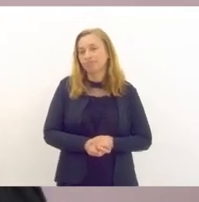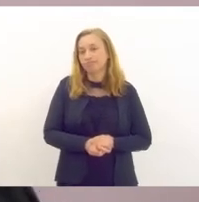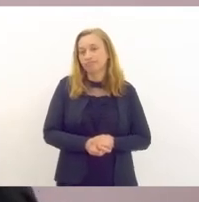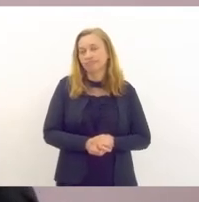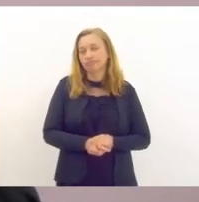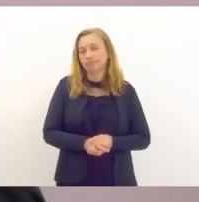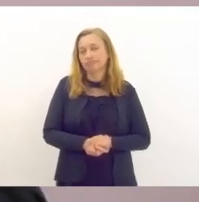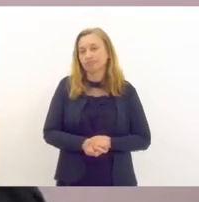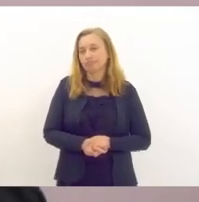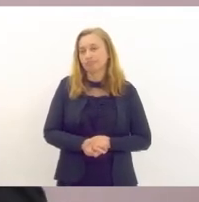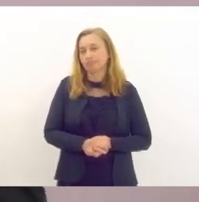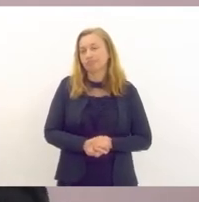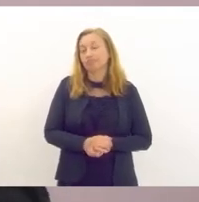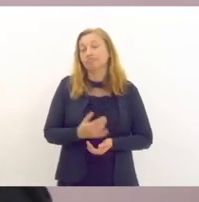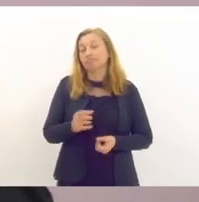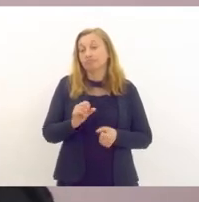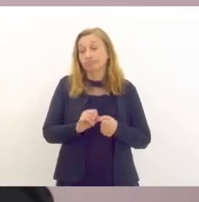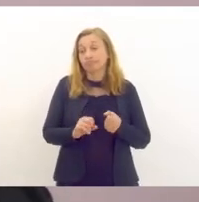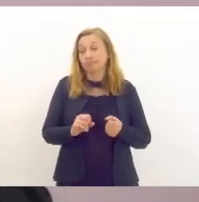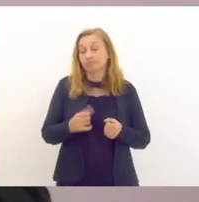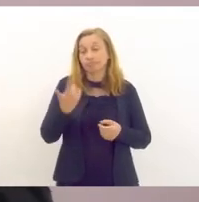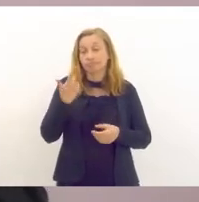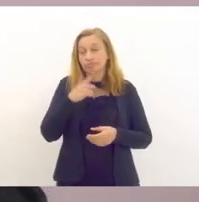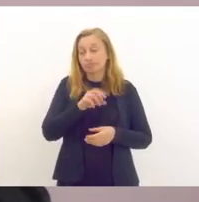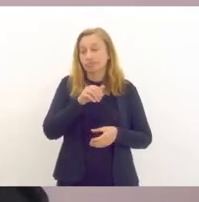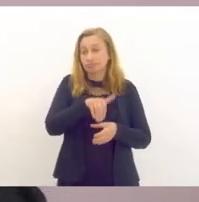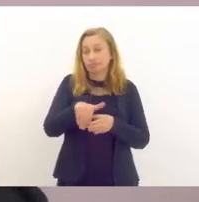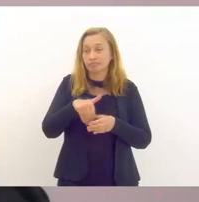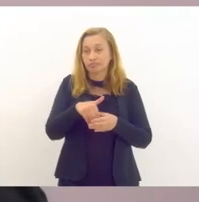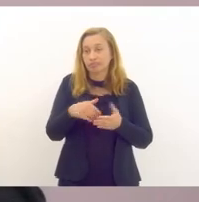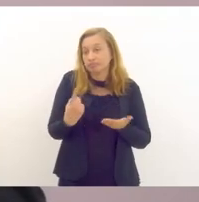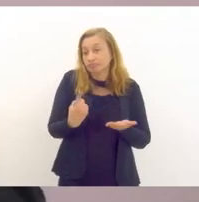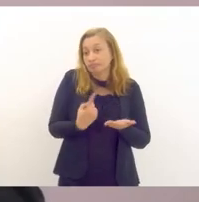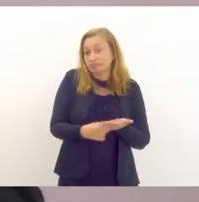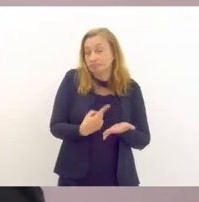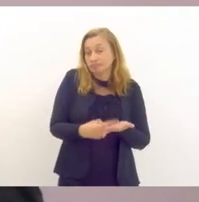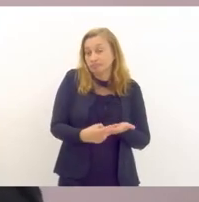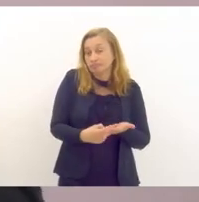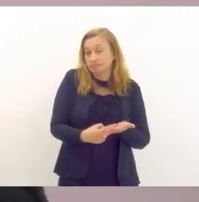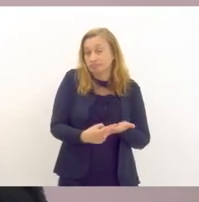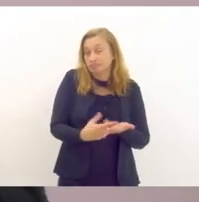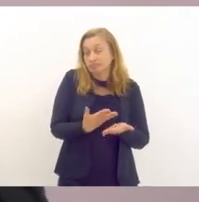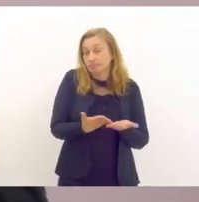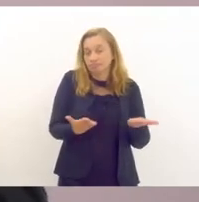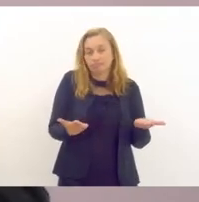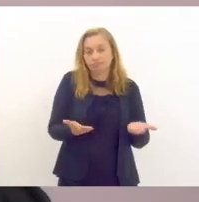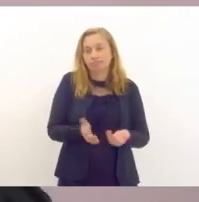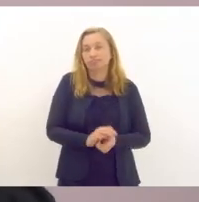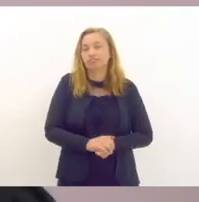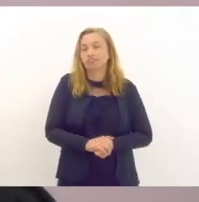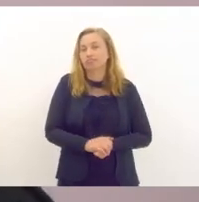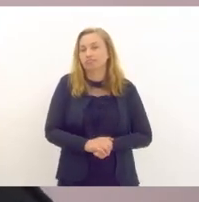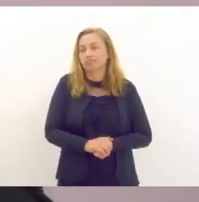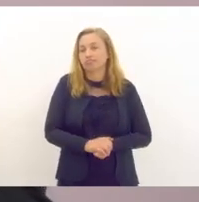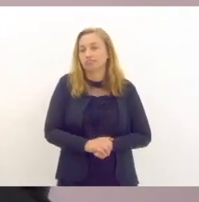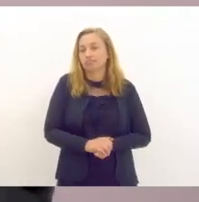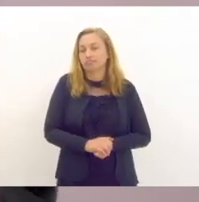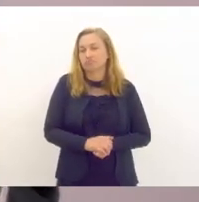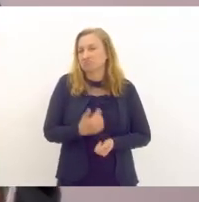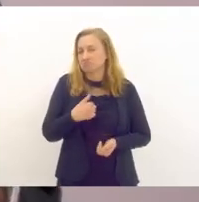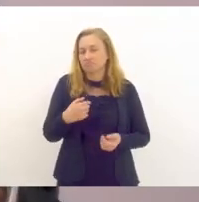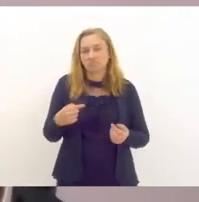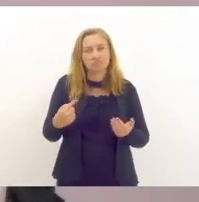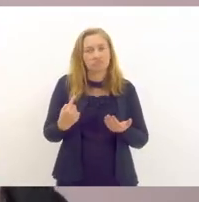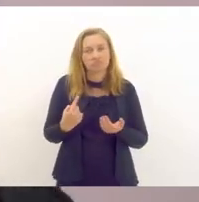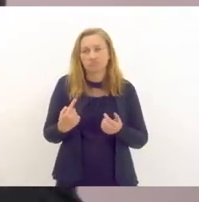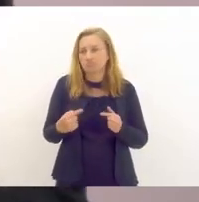foi feito para ganhar eleição quebraram o pacto federativo Isso é fato dizer que eu não concordo que